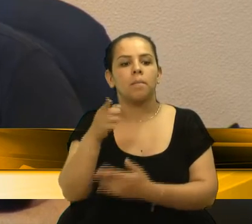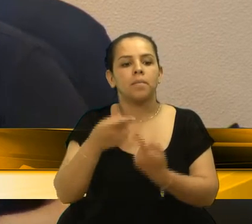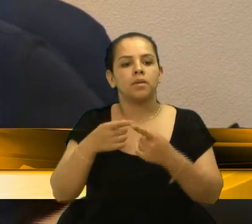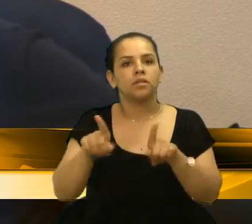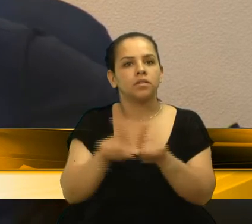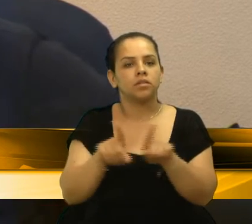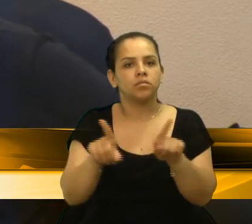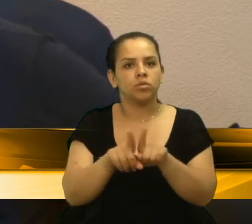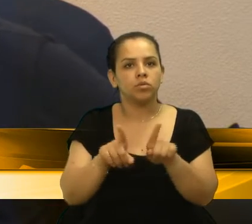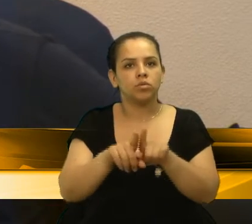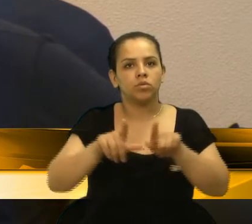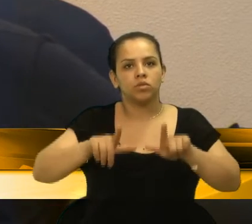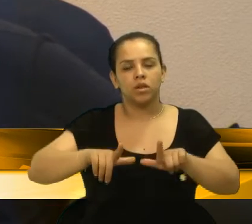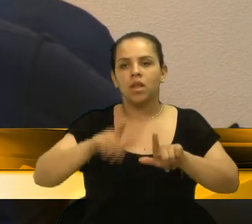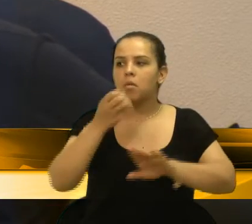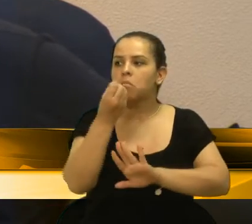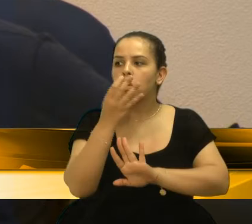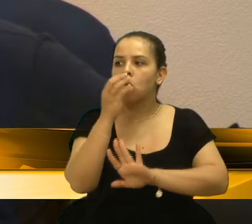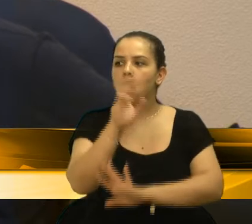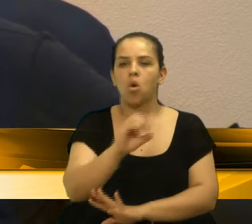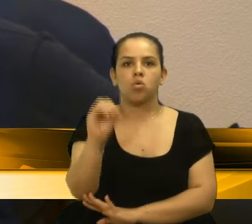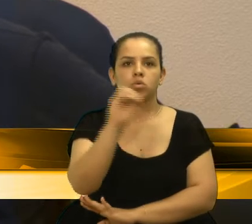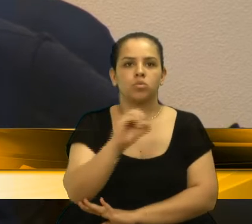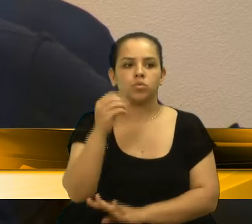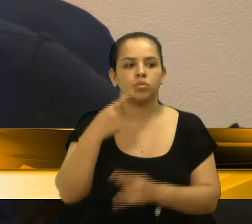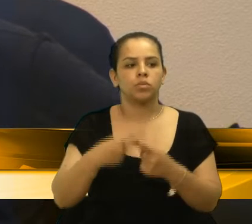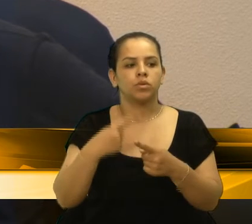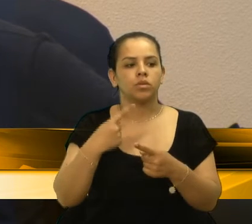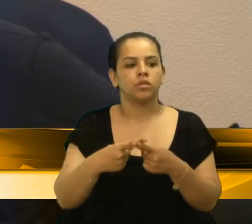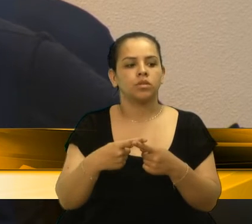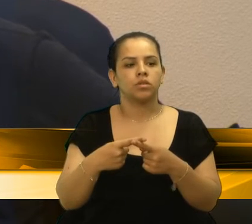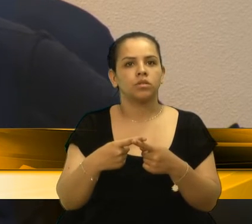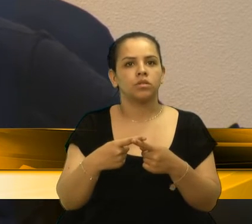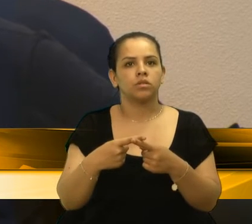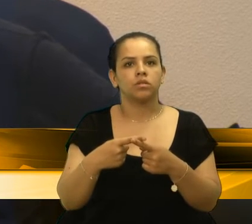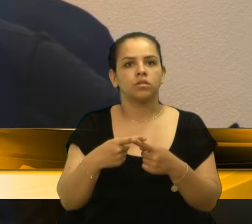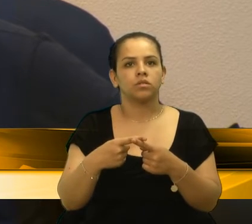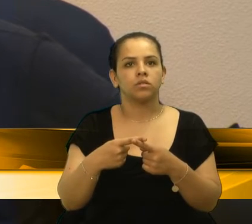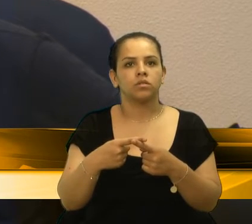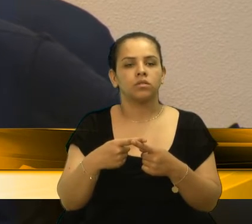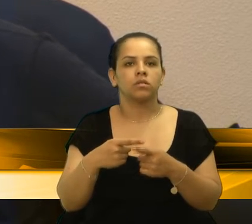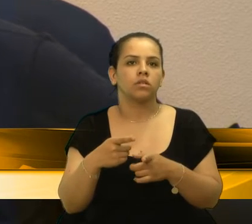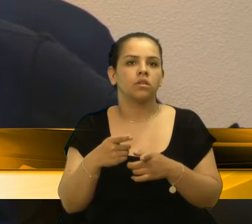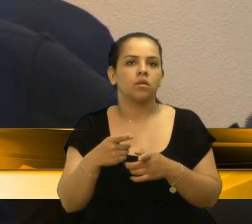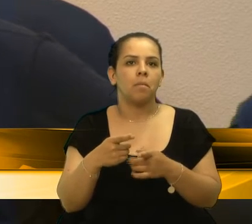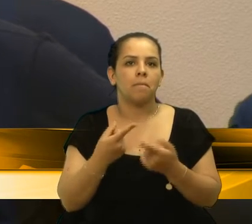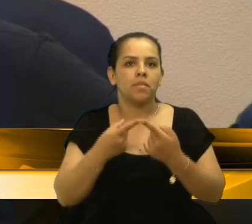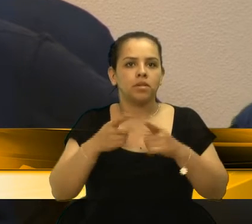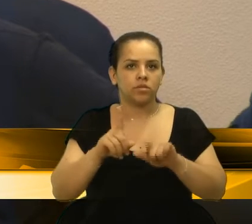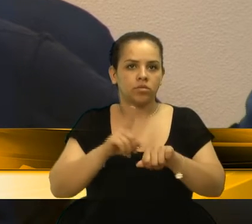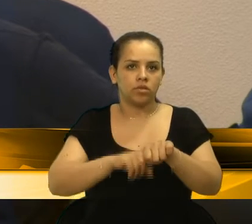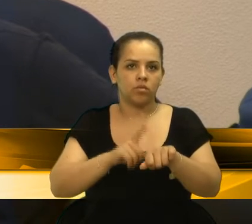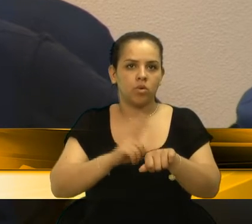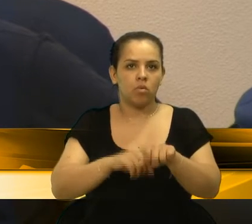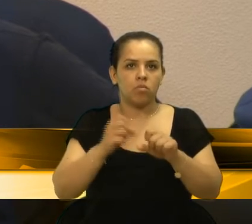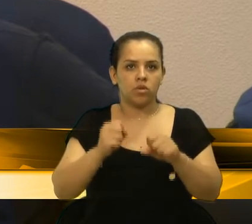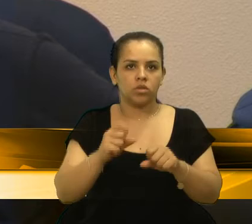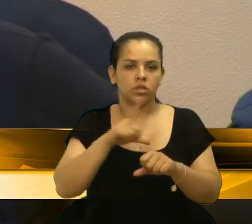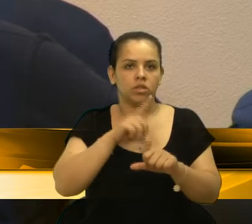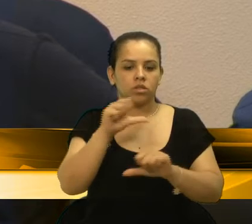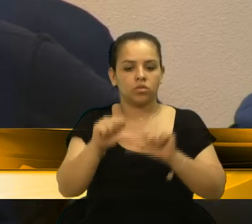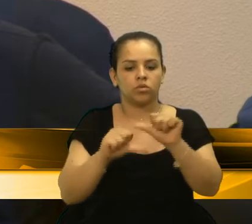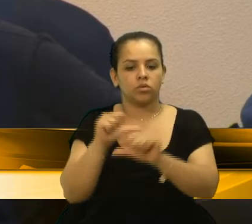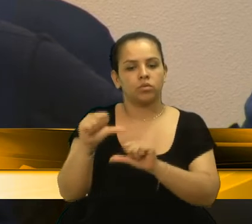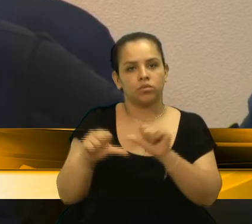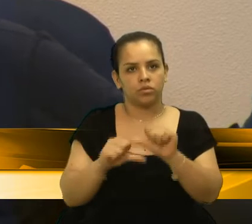o clero diocesano. Acho que isso é um ganho significativo, porque uma bênção não tem como propriedade. Pode ter iniciadores, mas ao longo do tempo ela pode sofrer